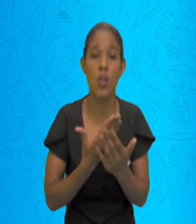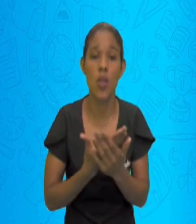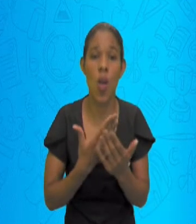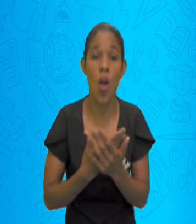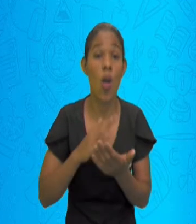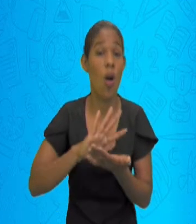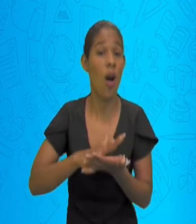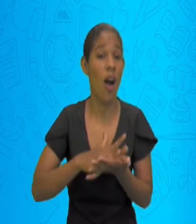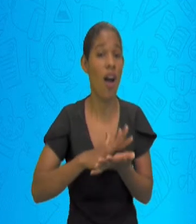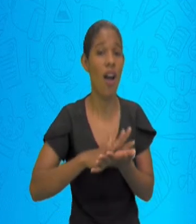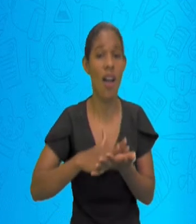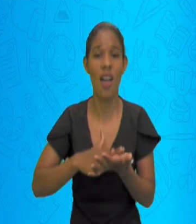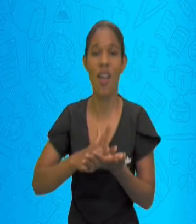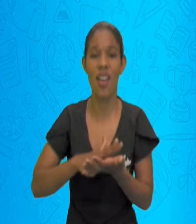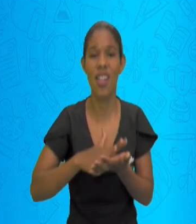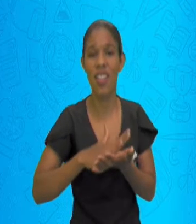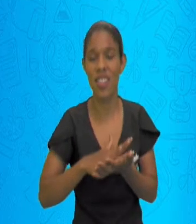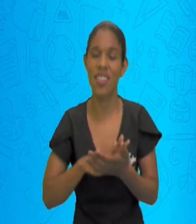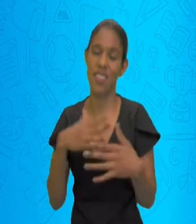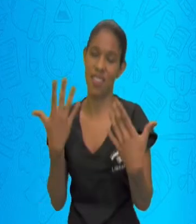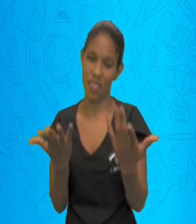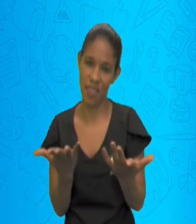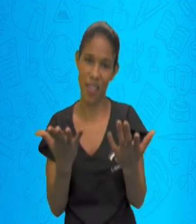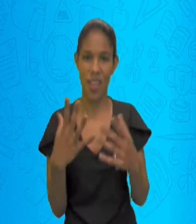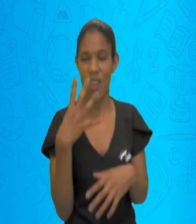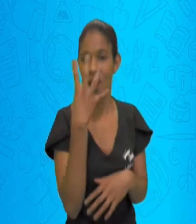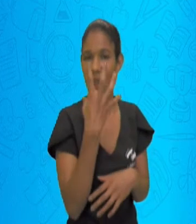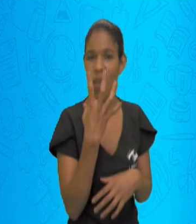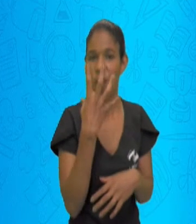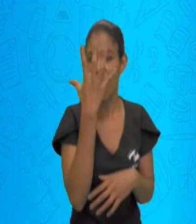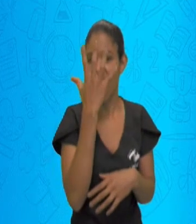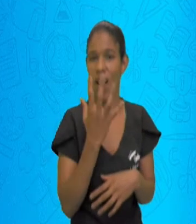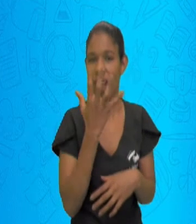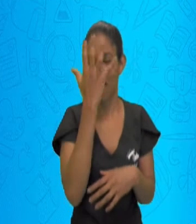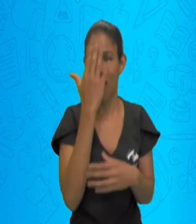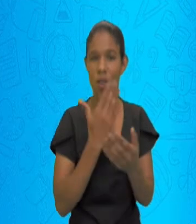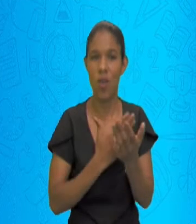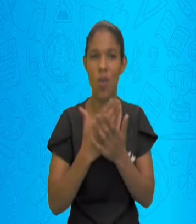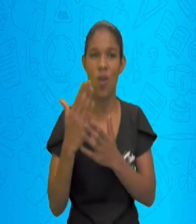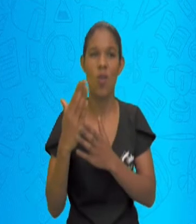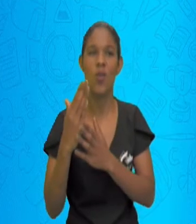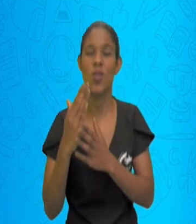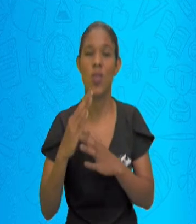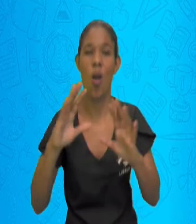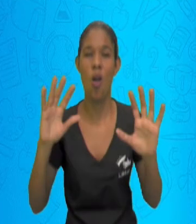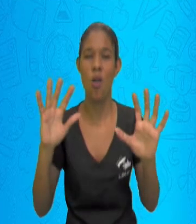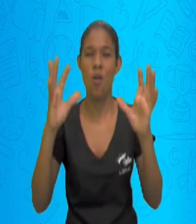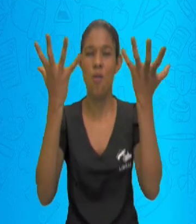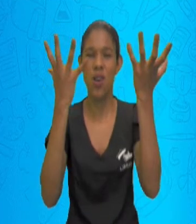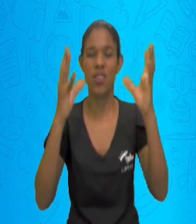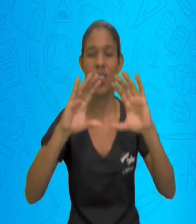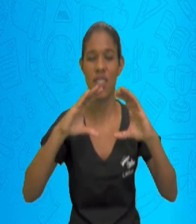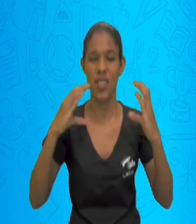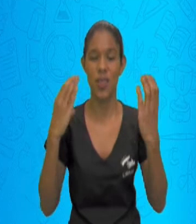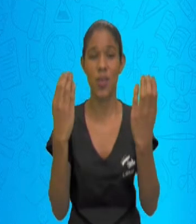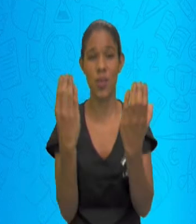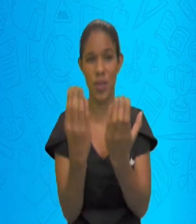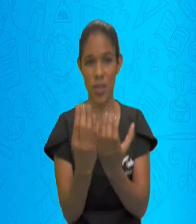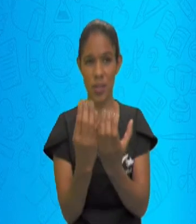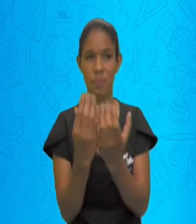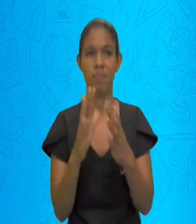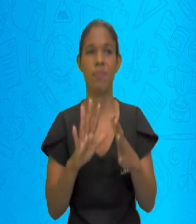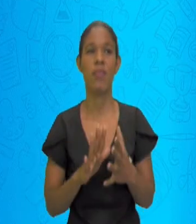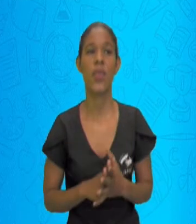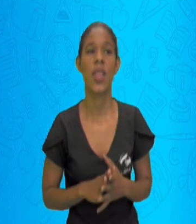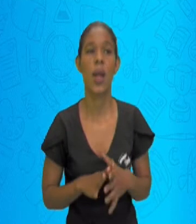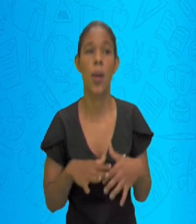só cultural, mas também comercial a partir da década de 1960. Empresários do jogo do bicho, olha só que interessante, e de